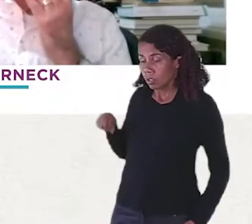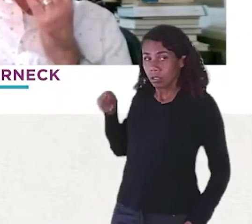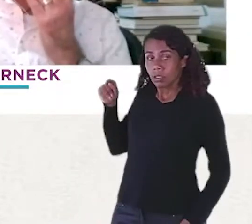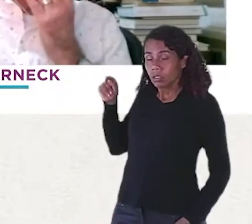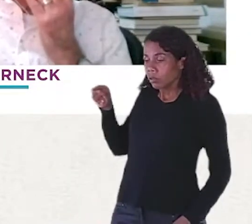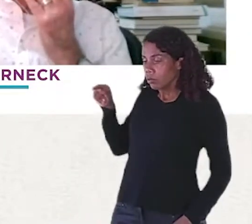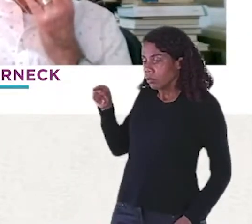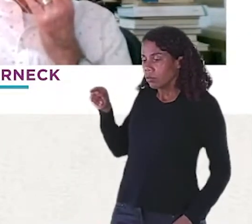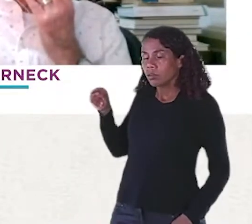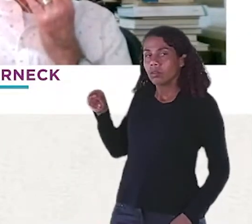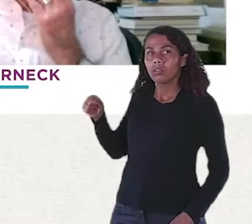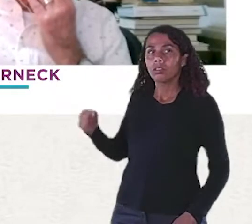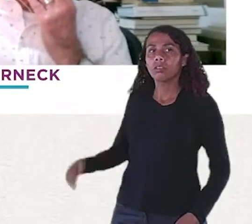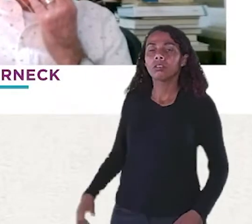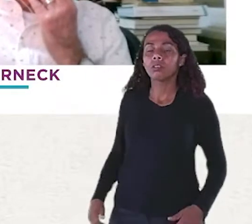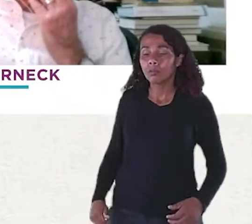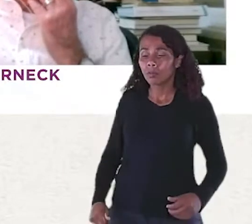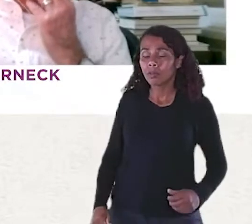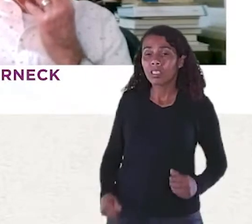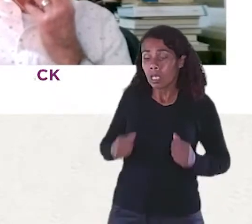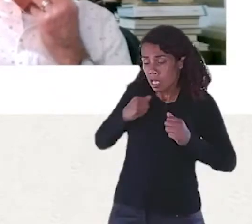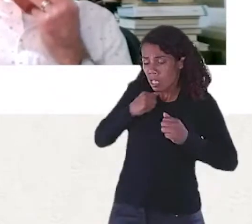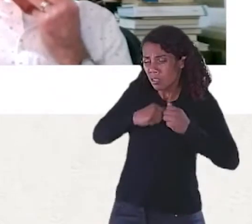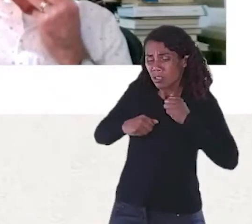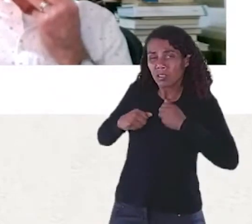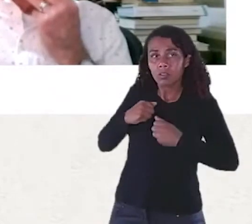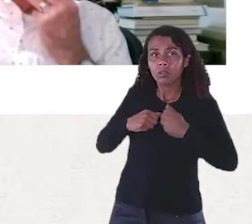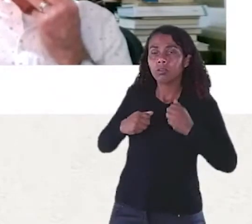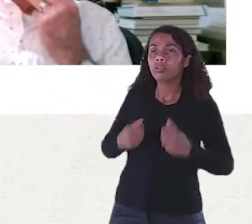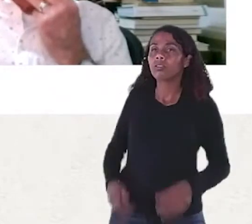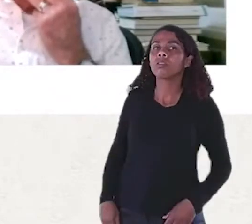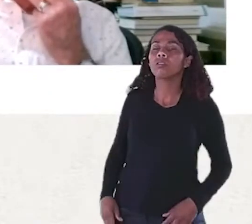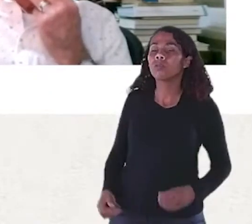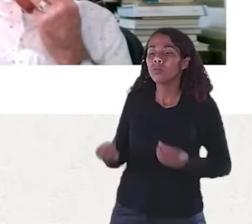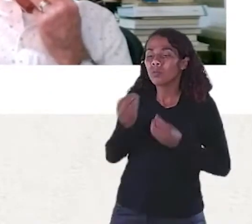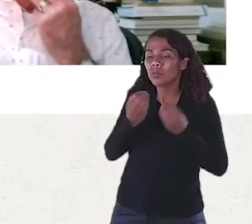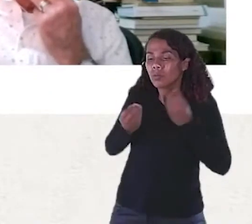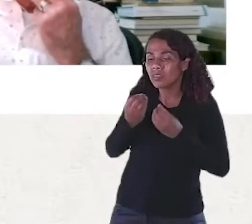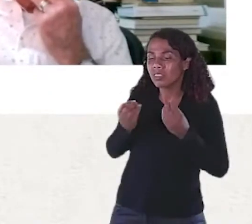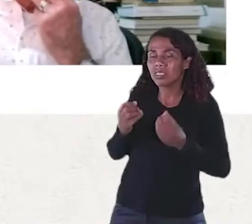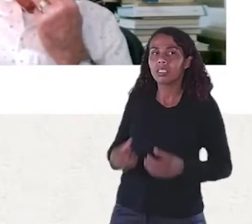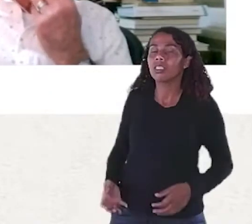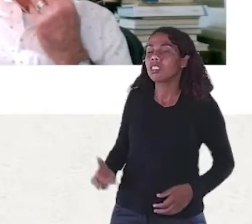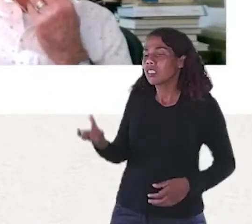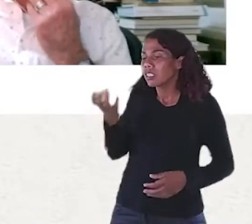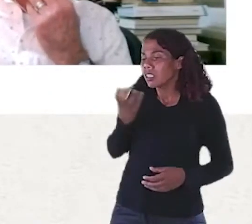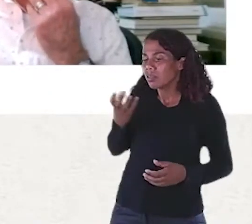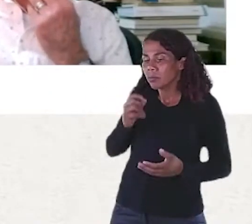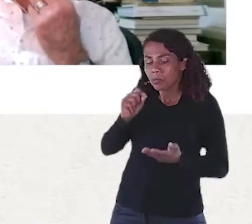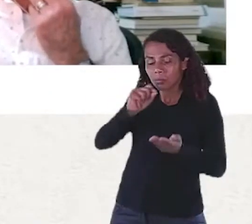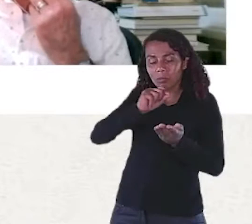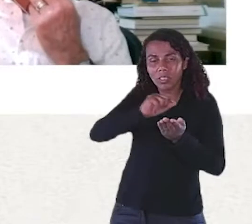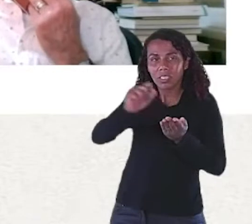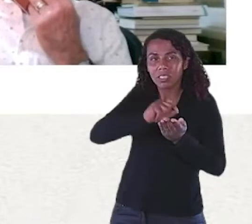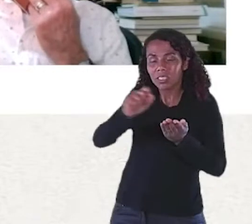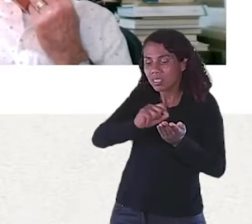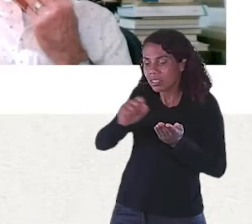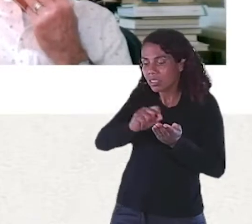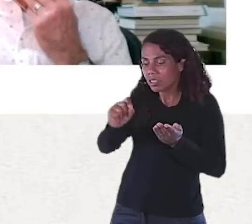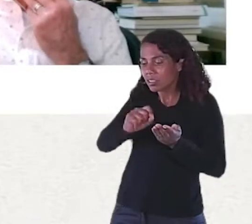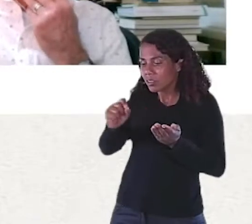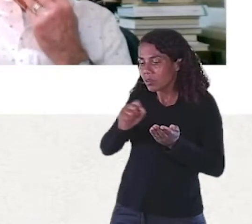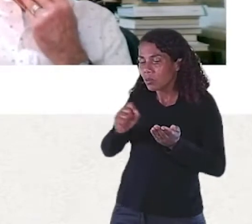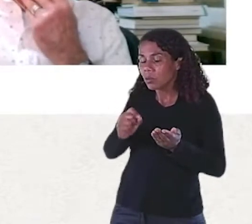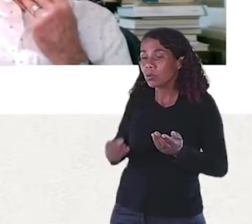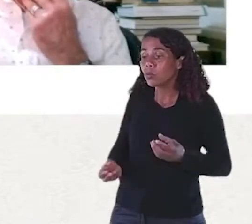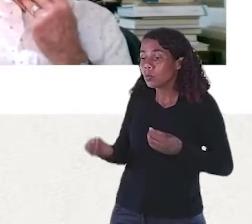Excelência assimilou, você já pensou de onde veio isso? Tem ali com o Murilo, talvez o Otto não, porque o Otto é